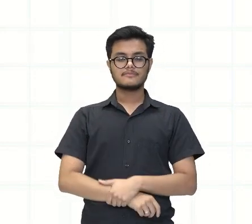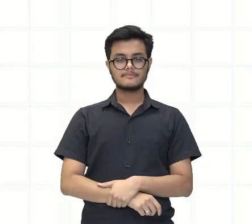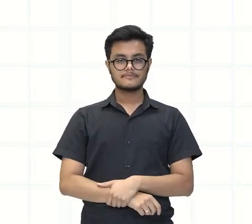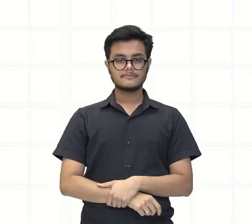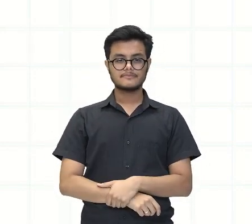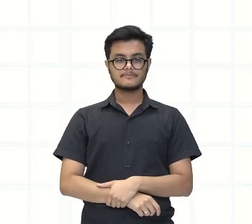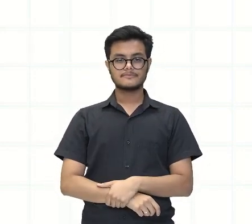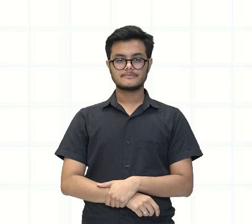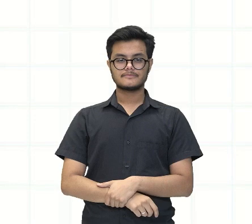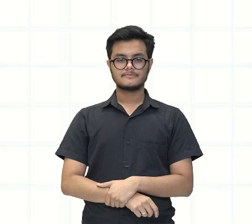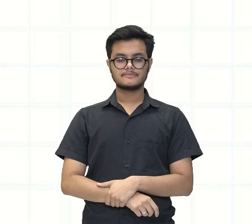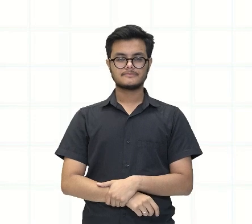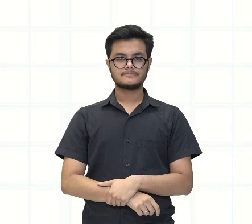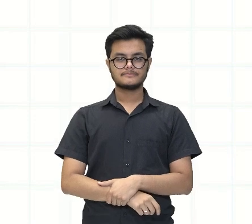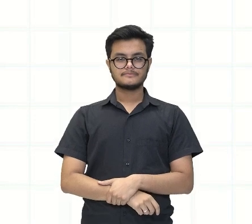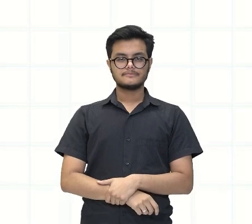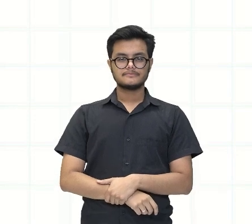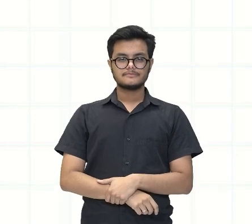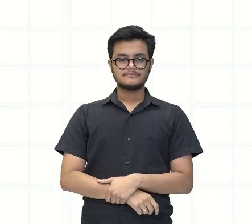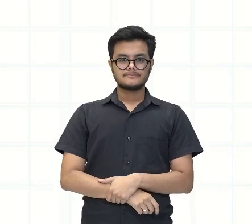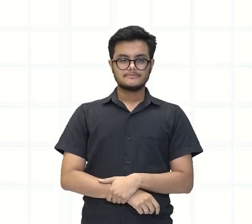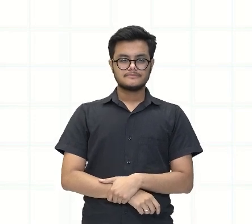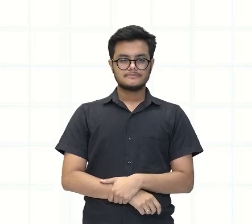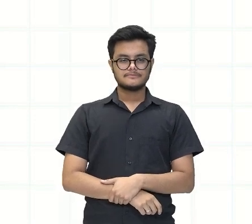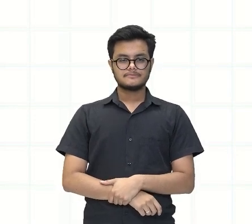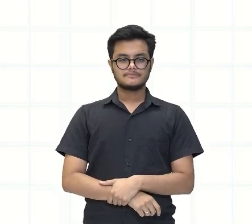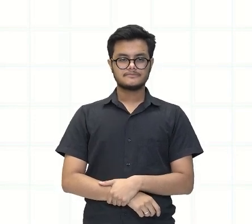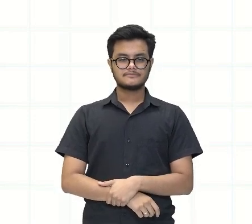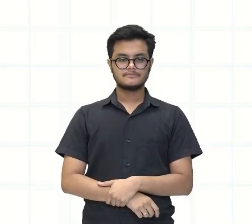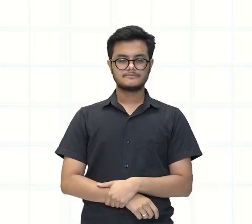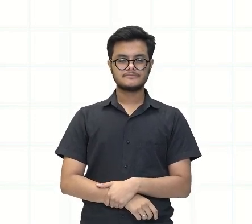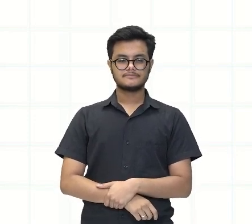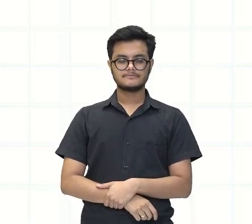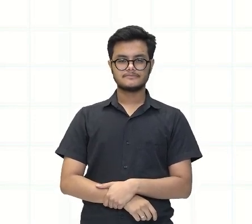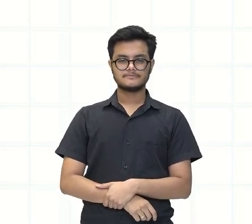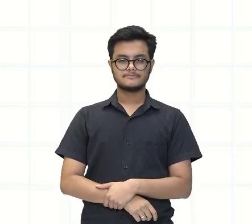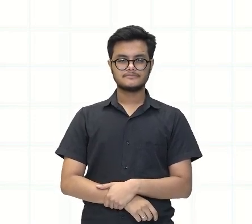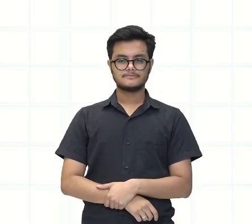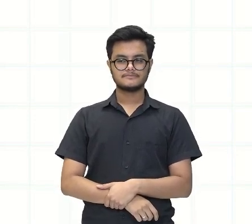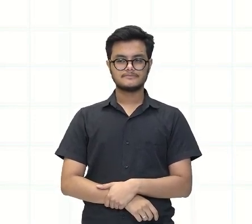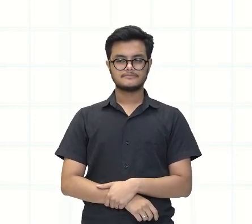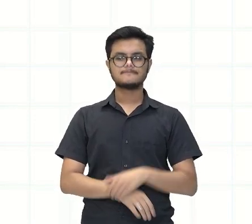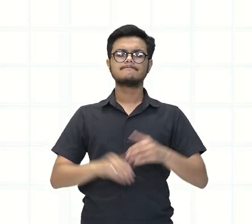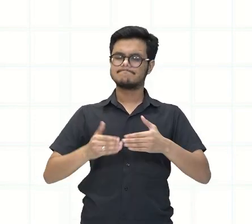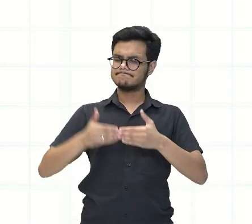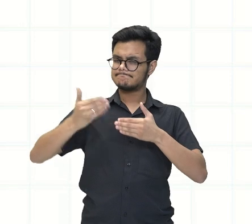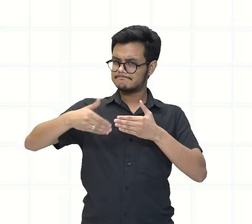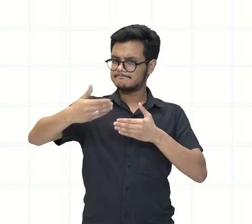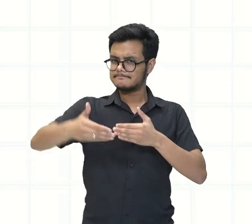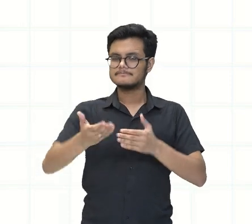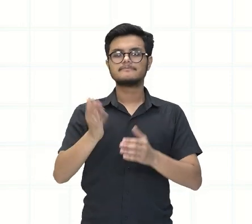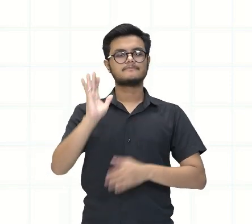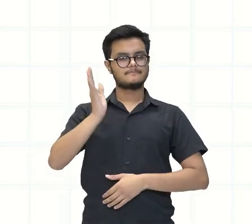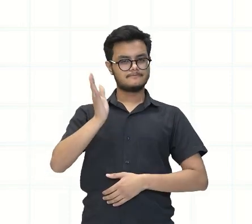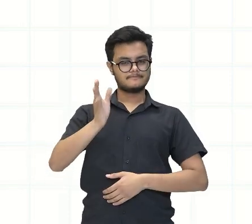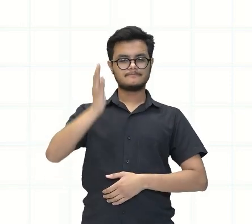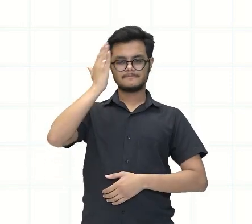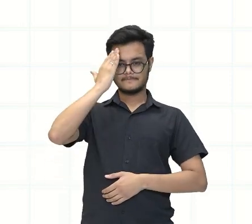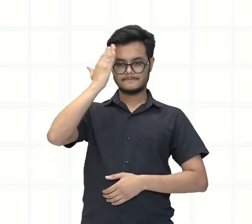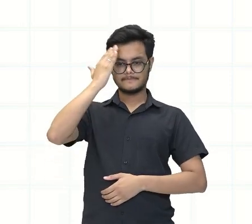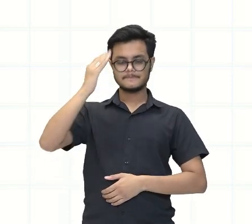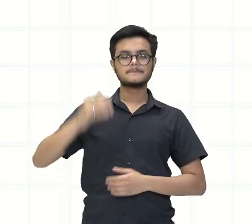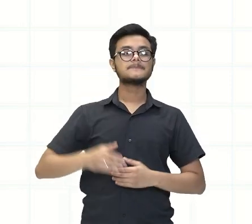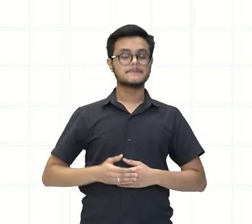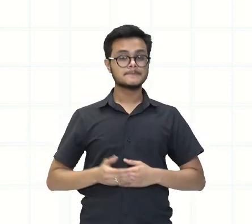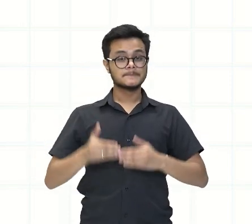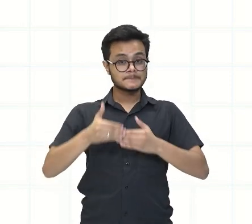ok? Então, observando tudo isso, vamos avançar, porque a gente aprendeu desde o começo desta aula que